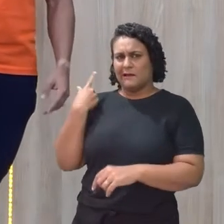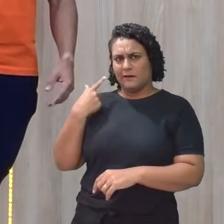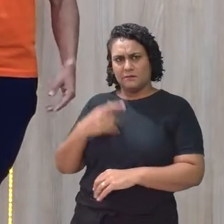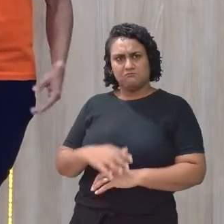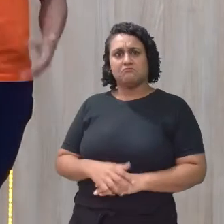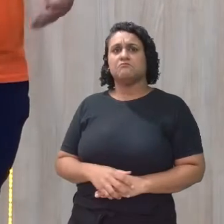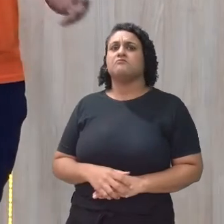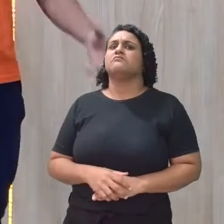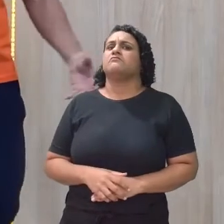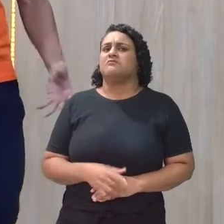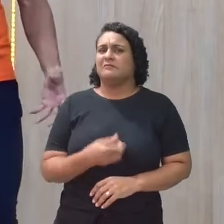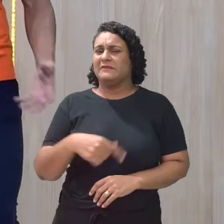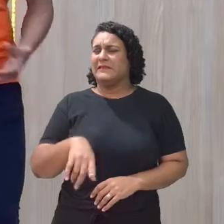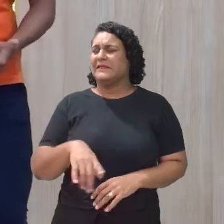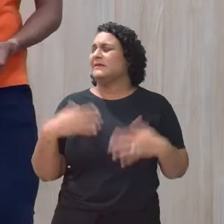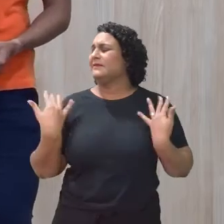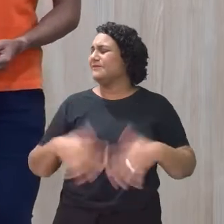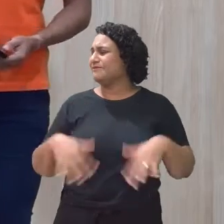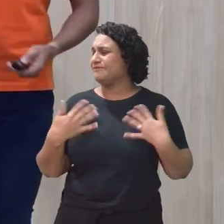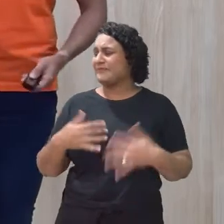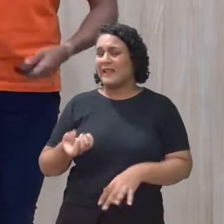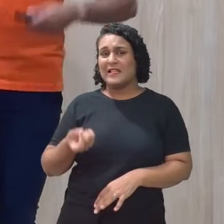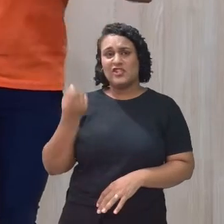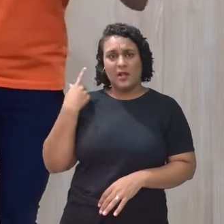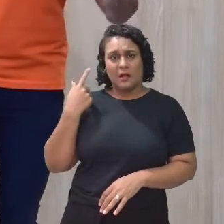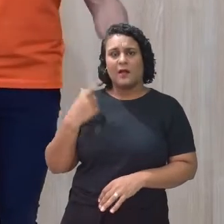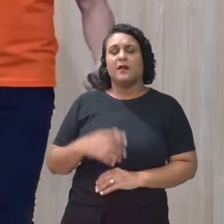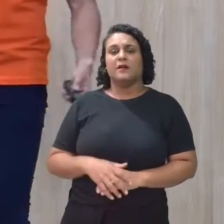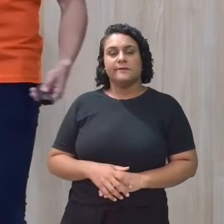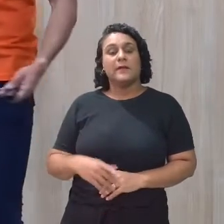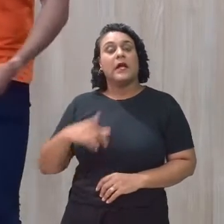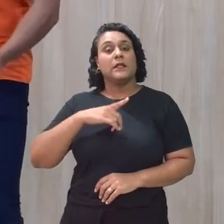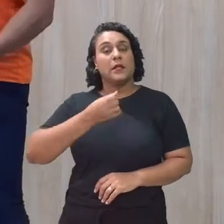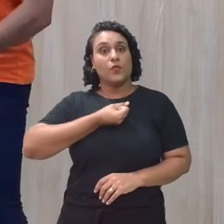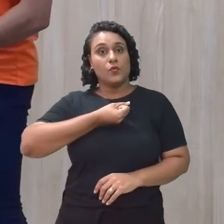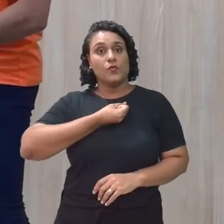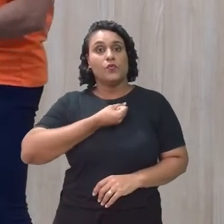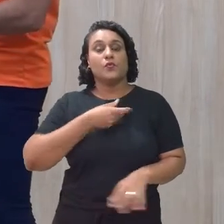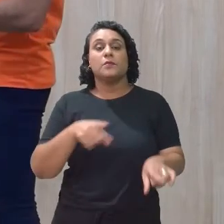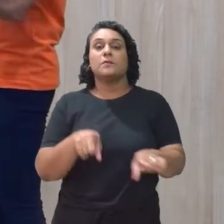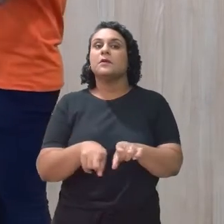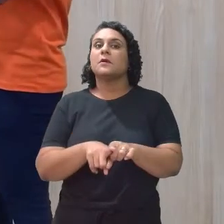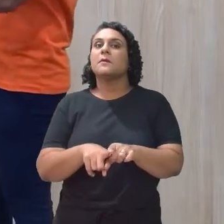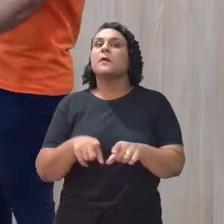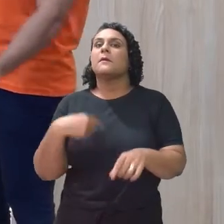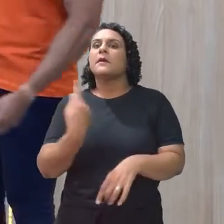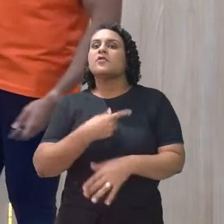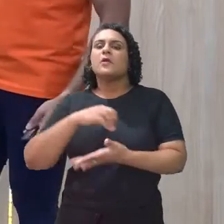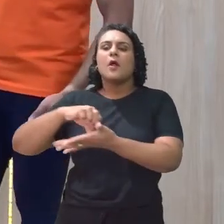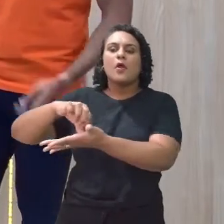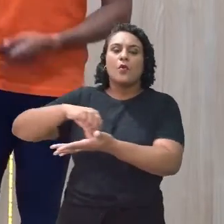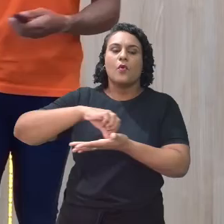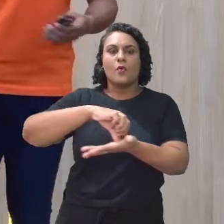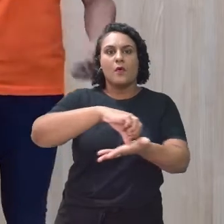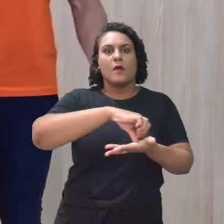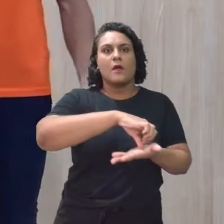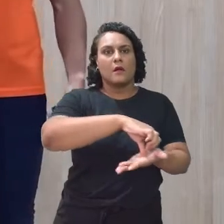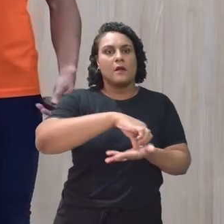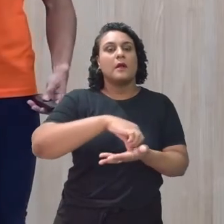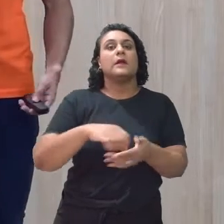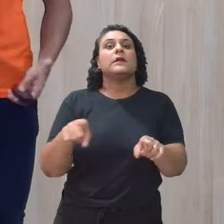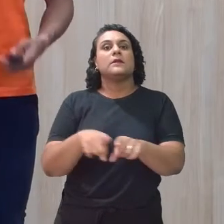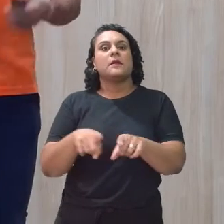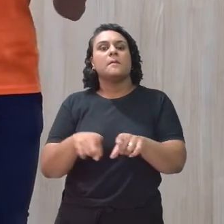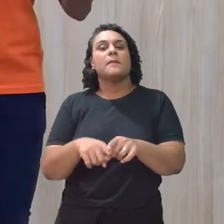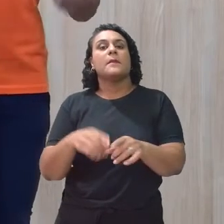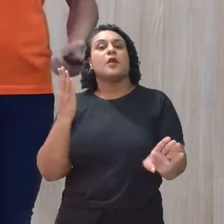extenso. Você ia ficar doido, né? A gente tem os números também para se localizar, né? O CEP da sua